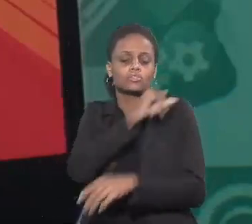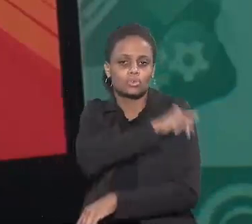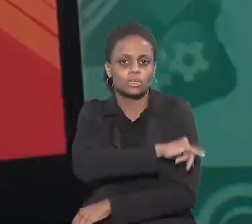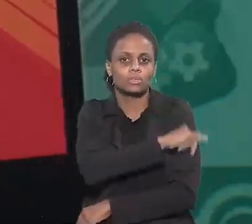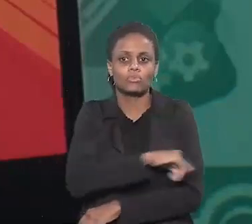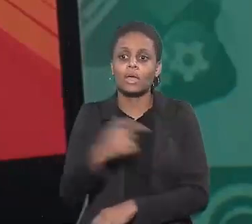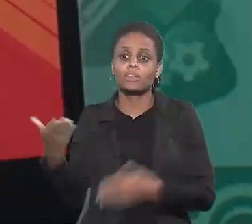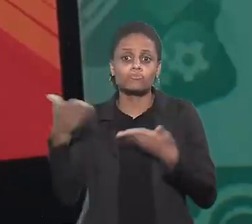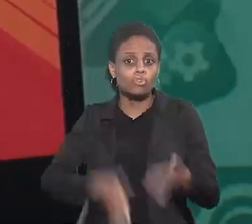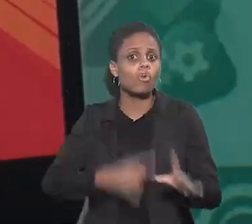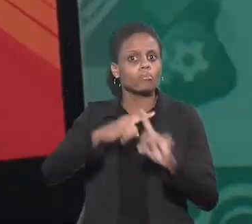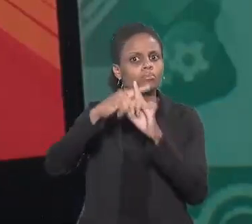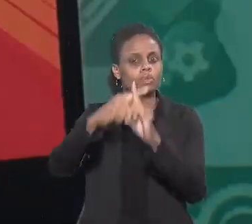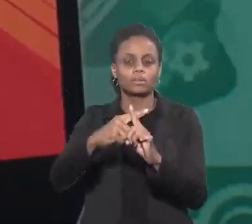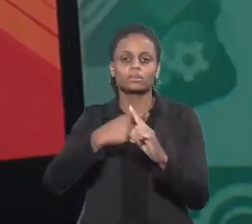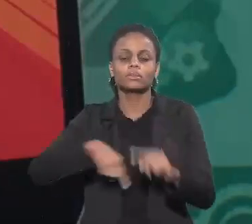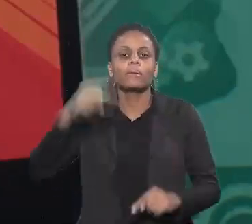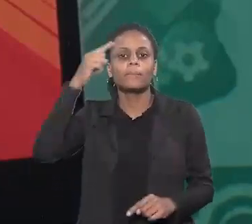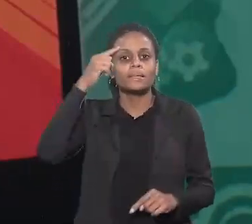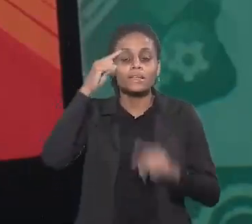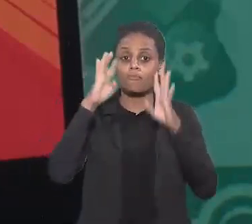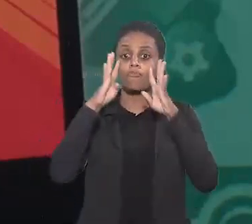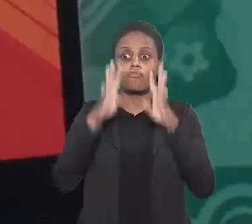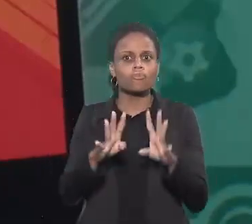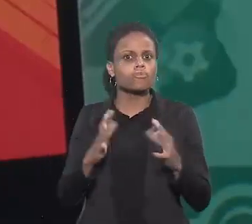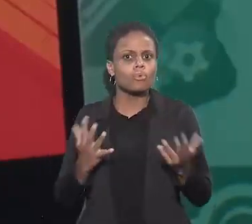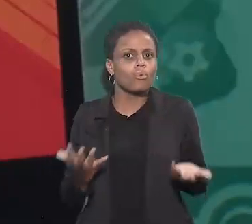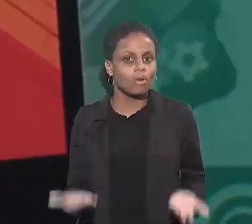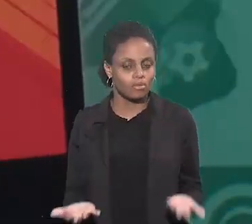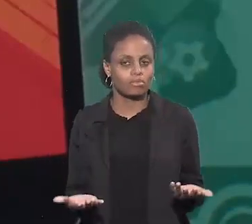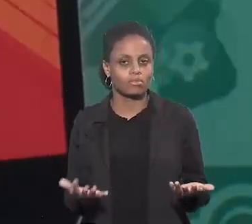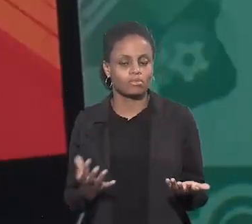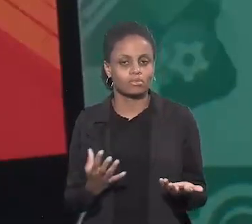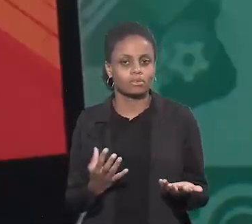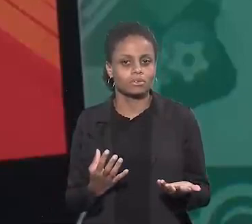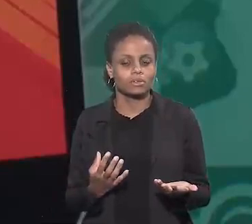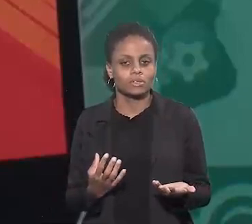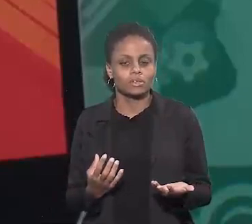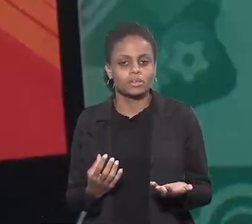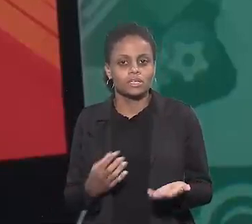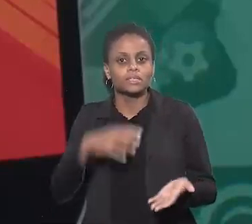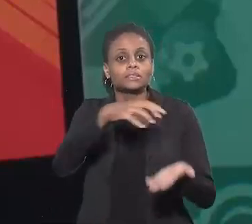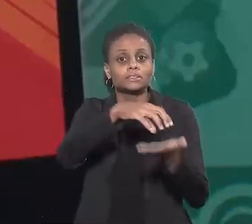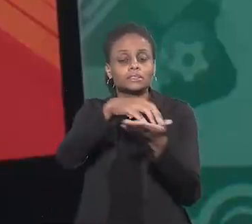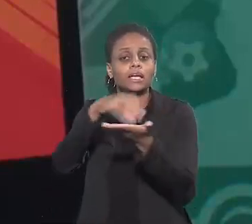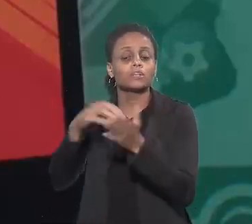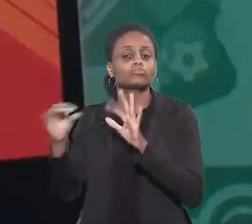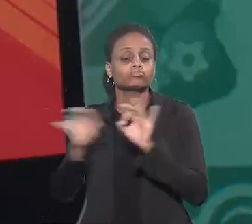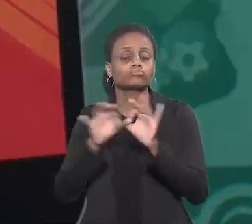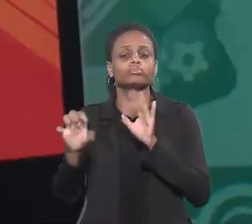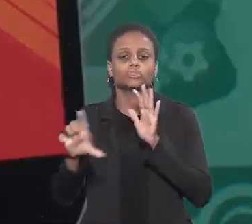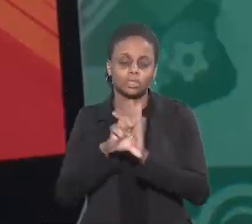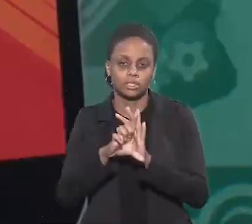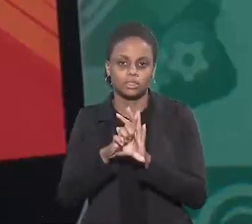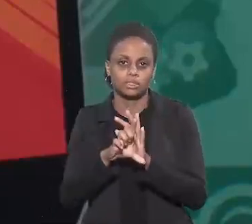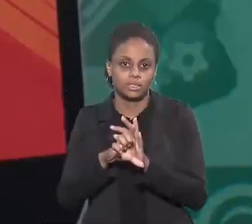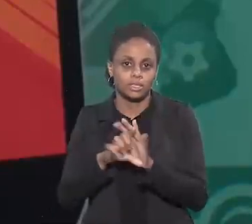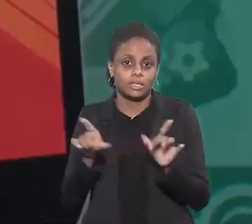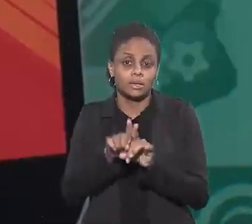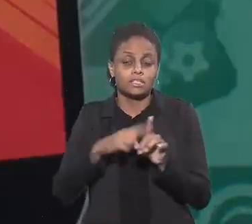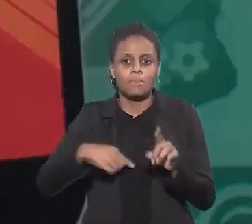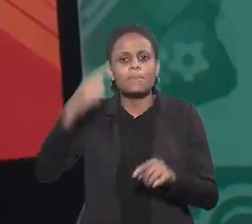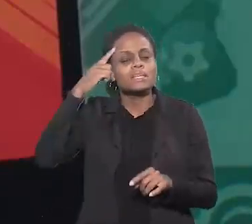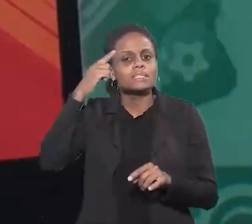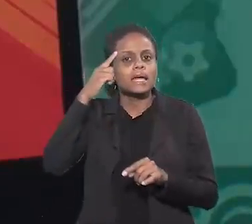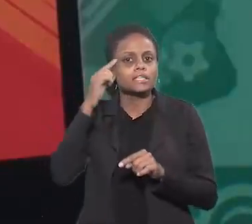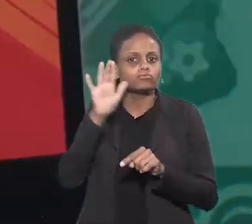somar, Então, a gente tem que pensar que foco vai ser esse dentro do projeto de lei. E se a gente vai